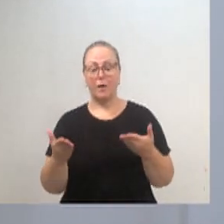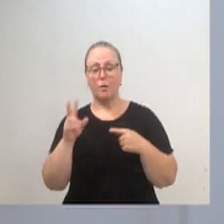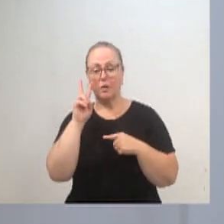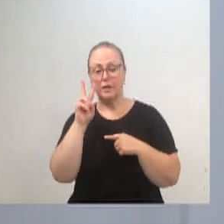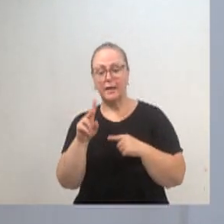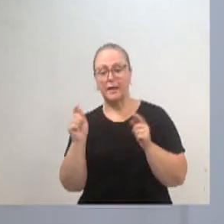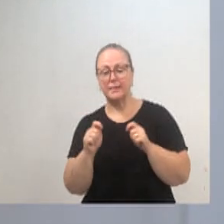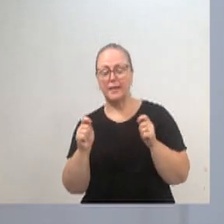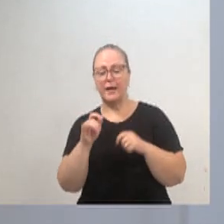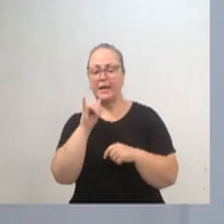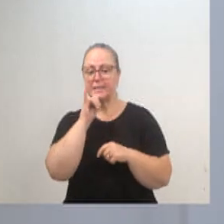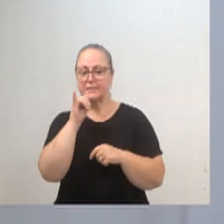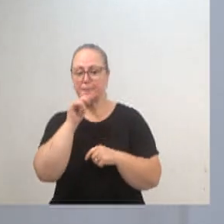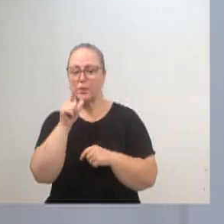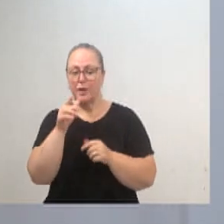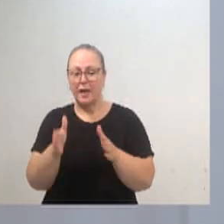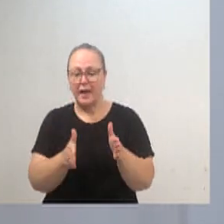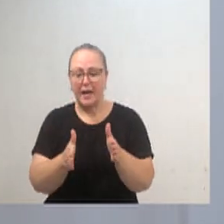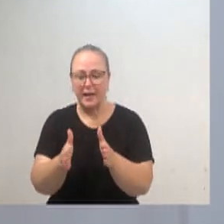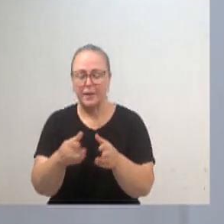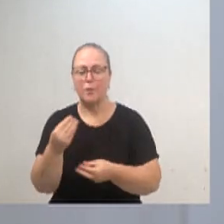feito desassoreamento do Ribeirão.